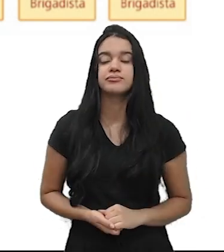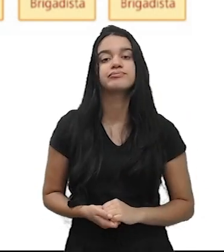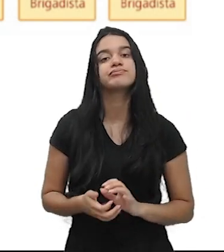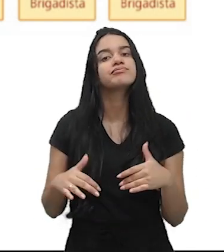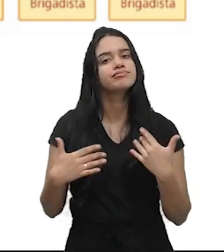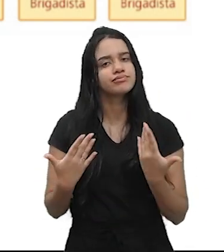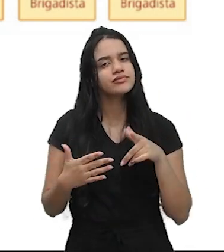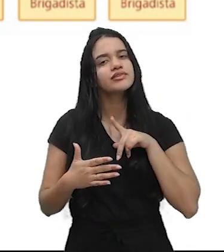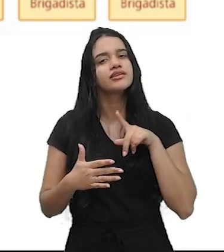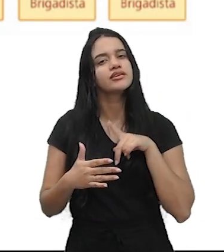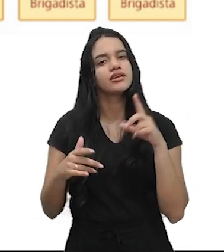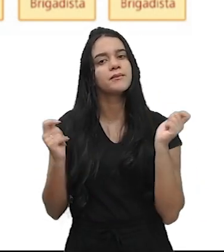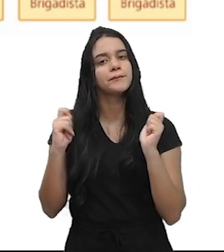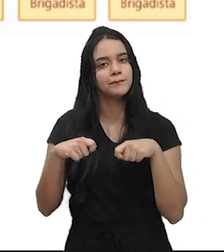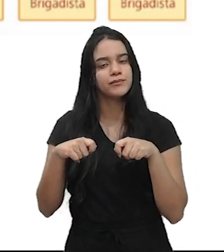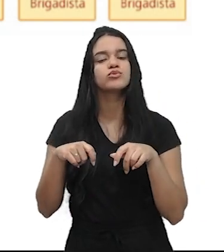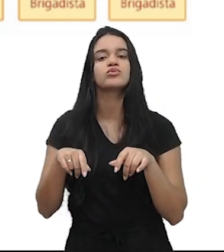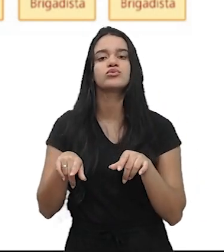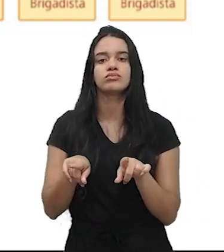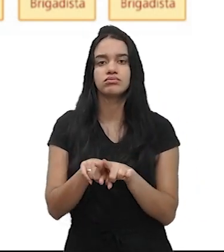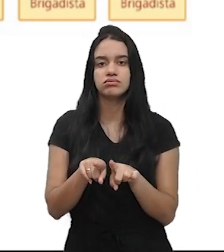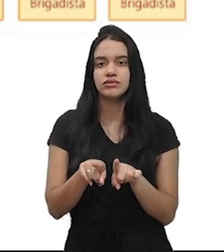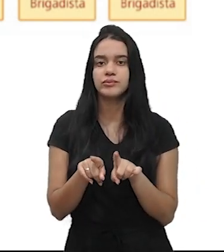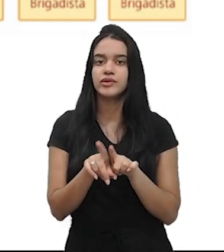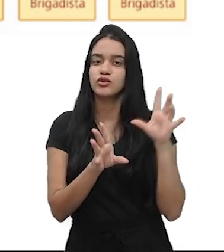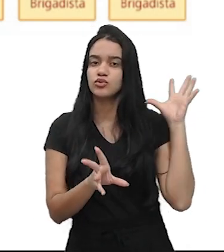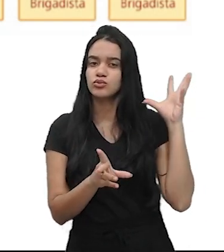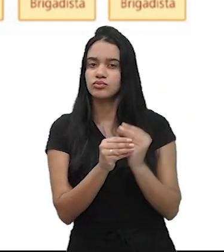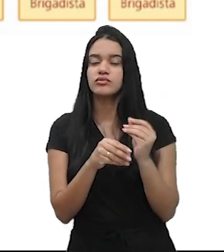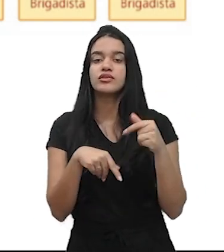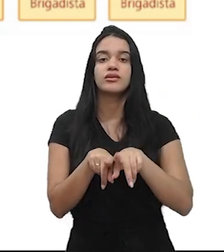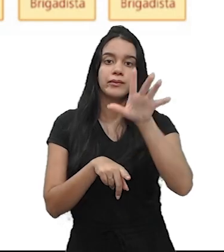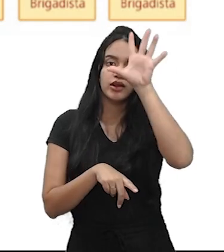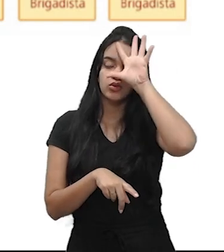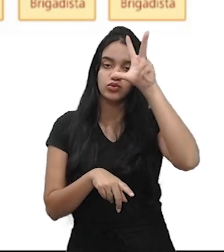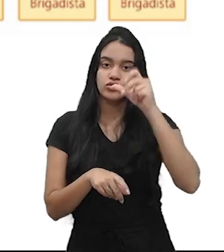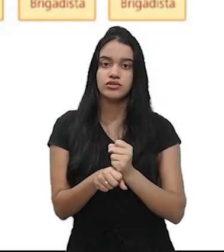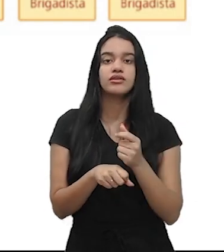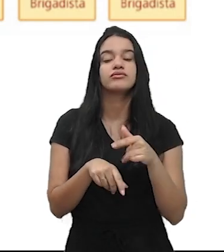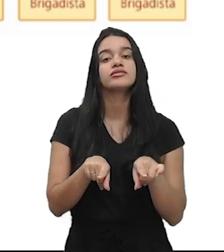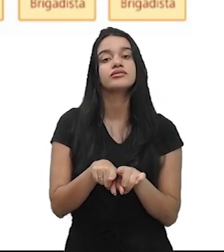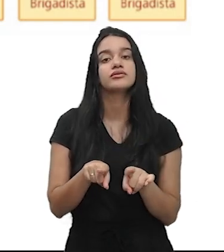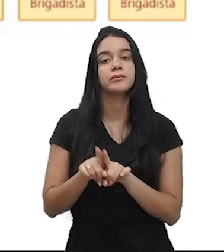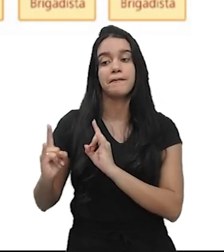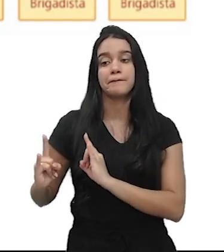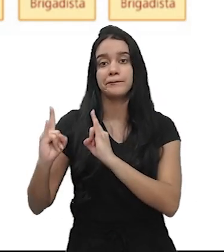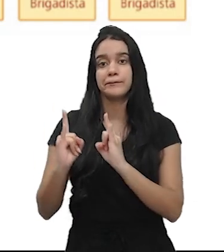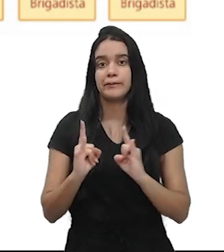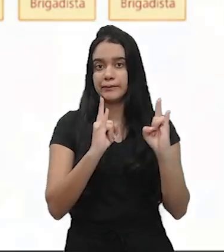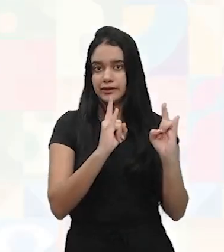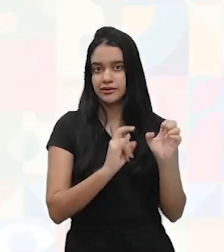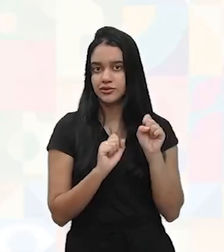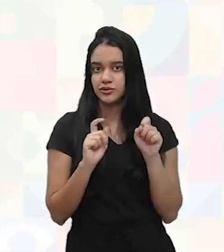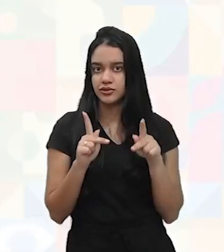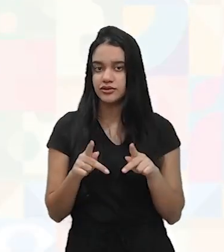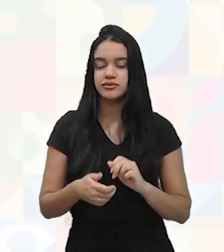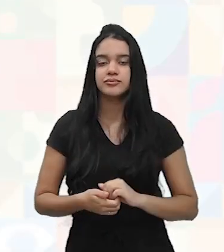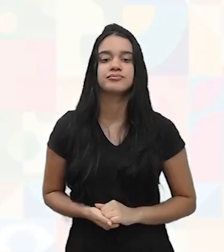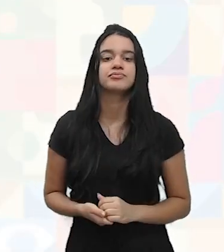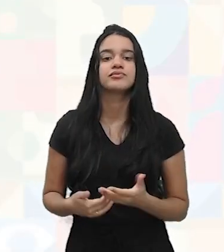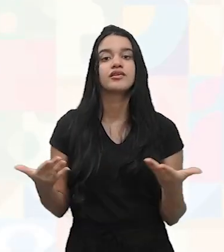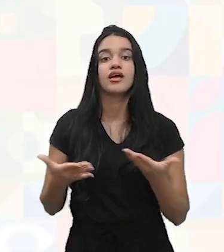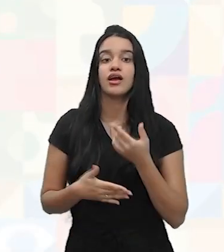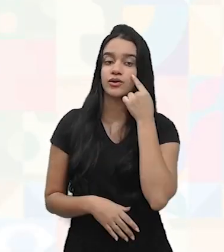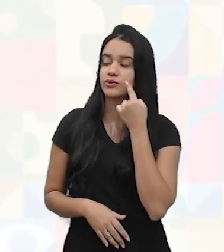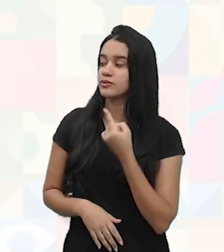Então, deve possuir um líder por pavimento, só recapitulando, e um chefe de brigada por edificação, por prédio, ok? No